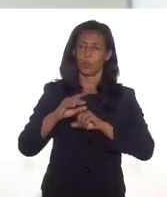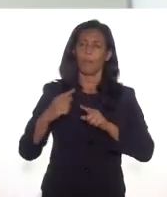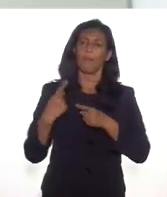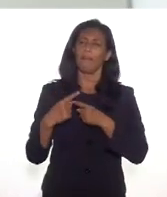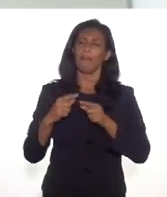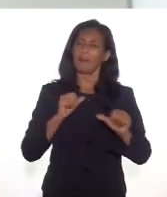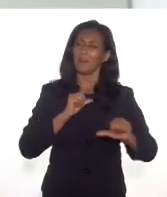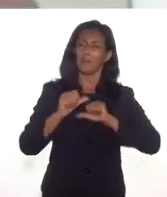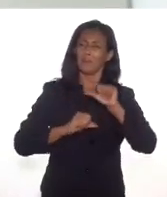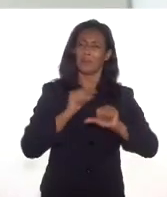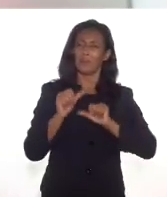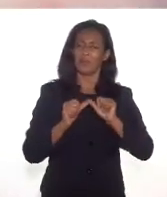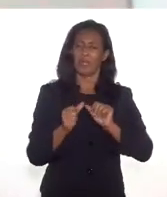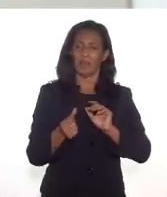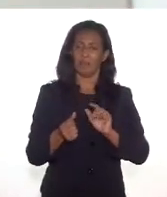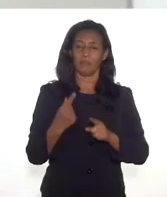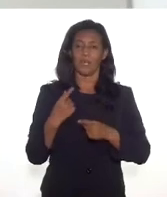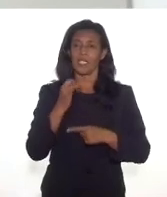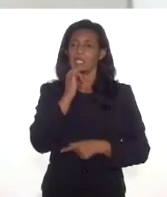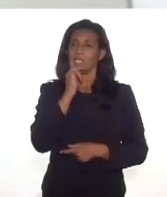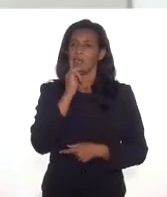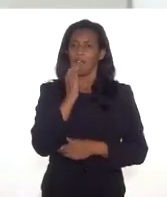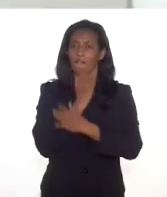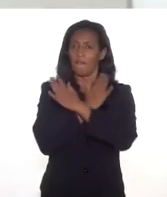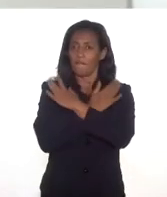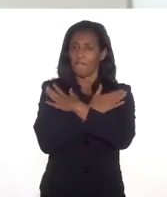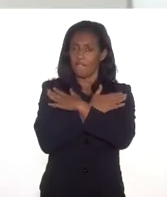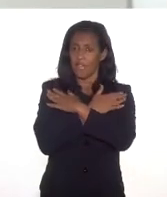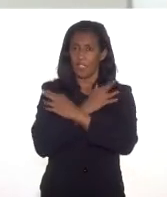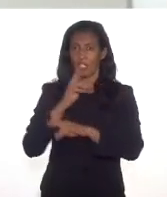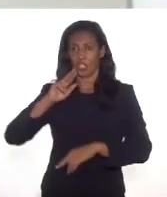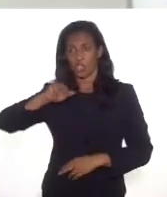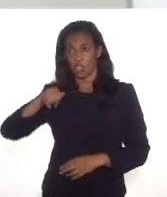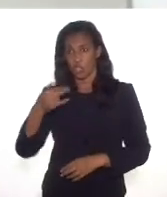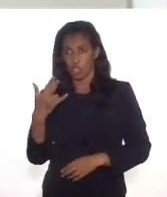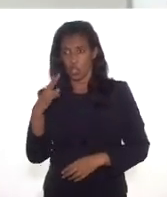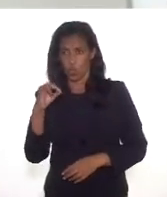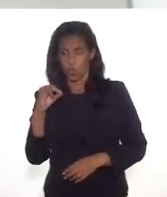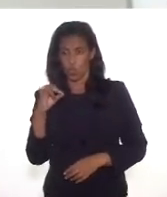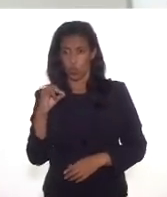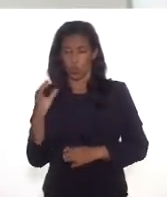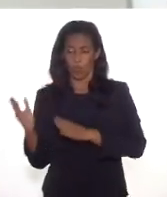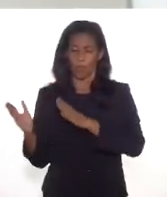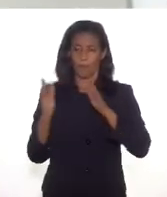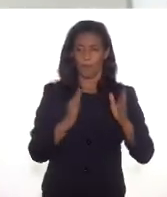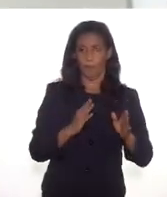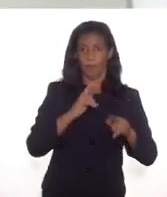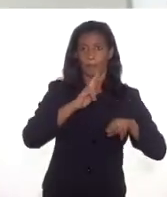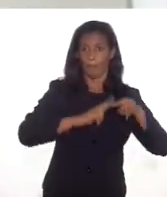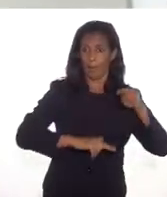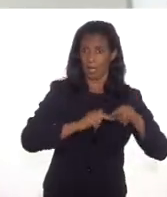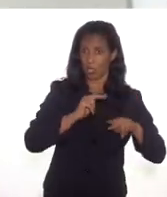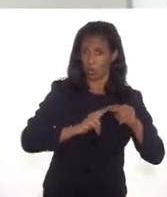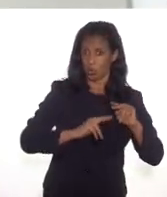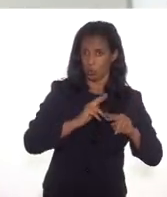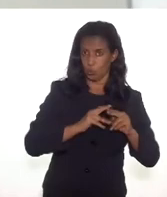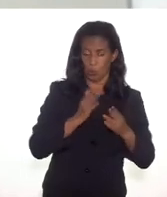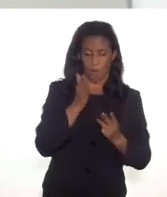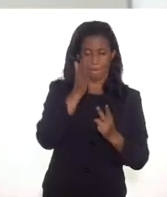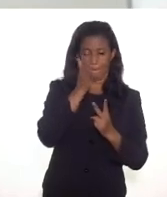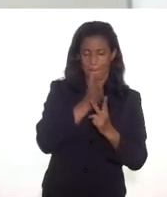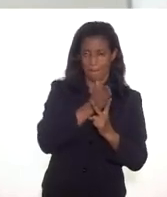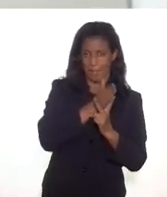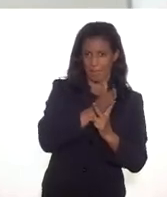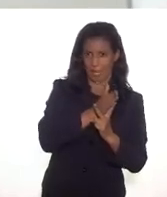quê? Para antecipar o recesso agora de julho para junho, para antecipar parte